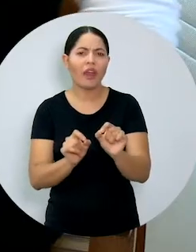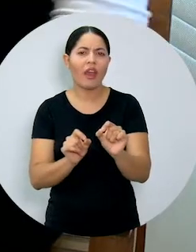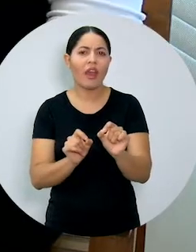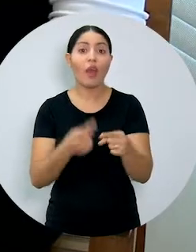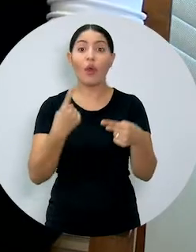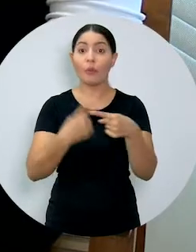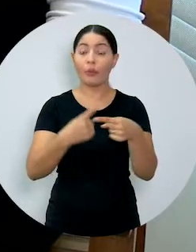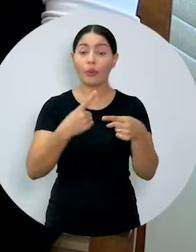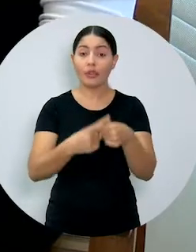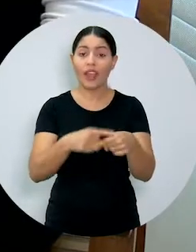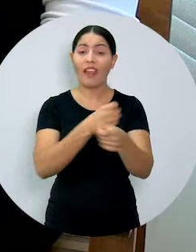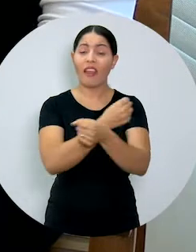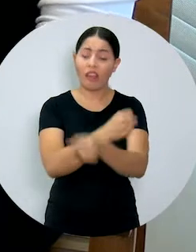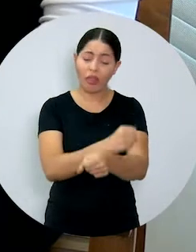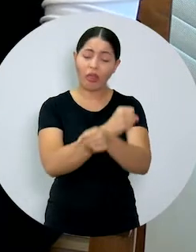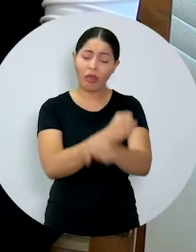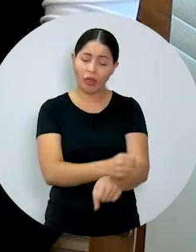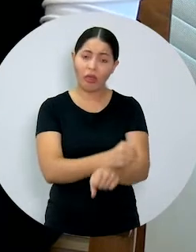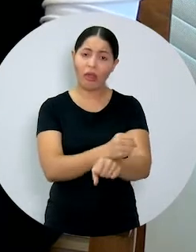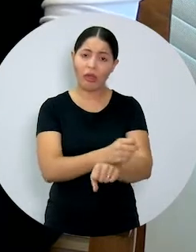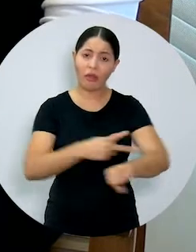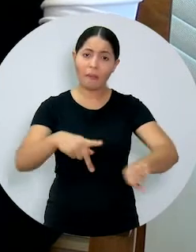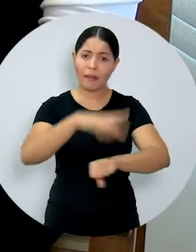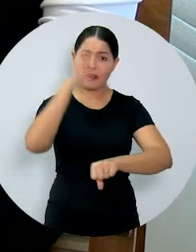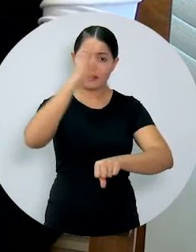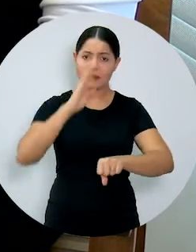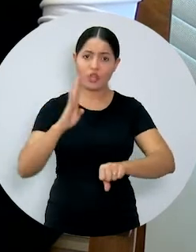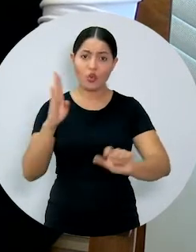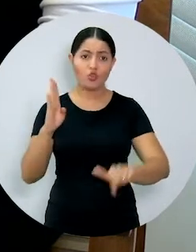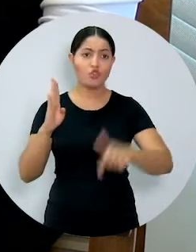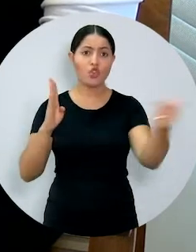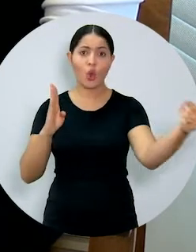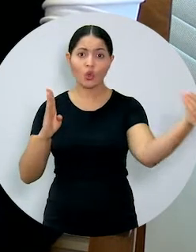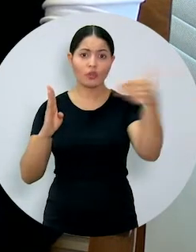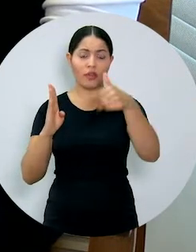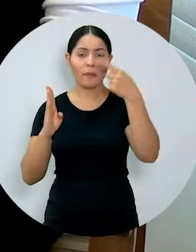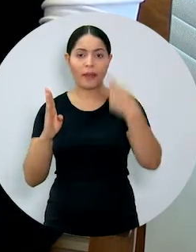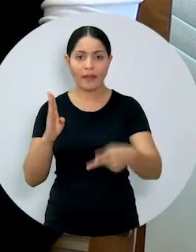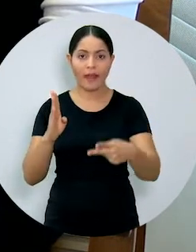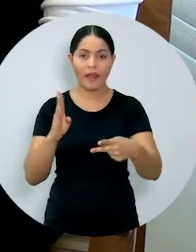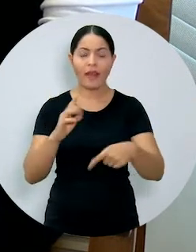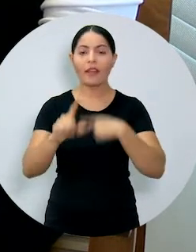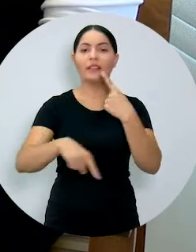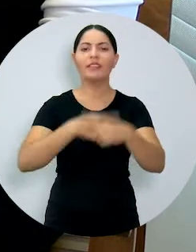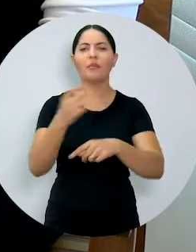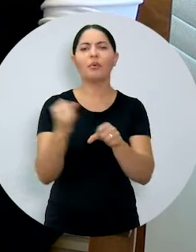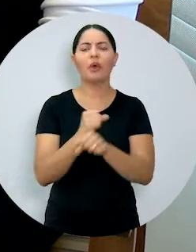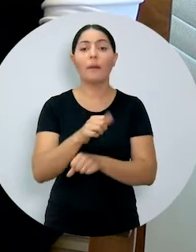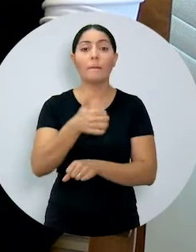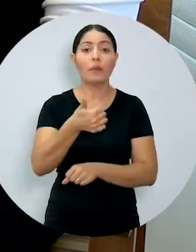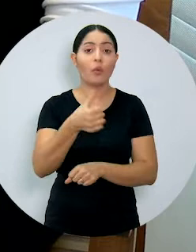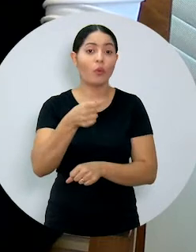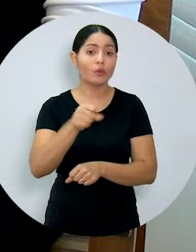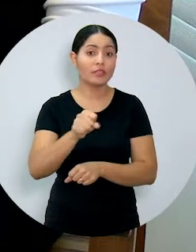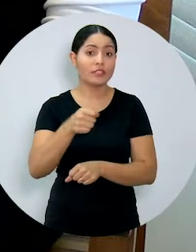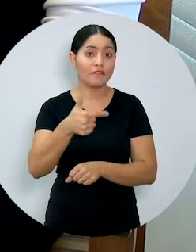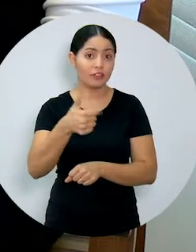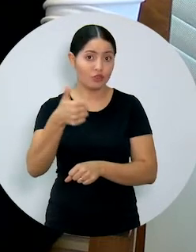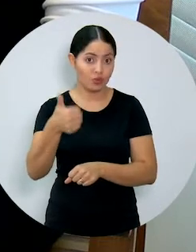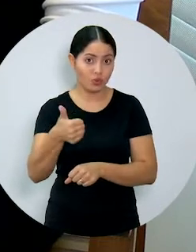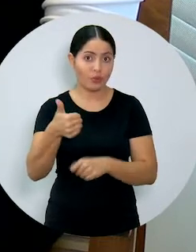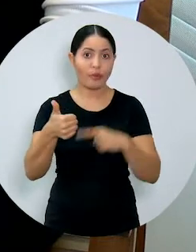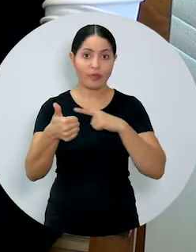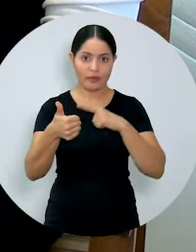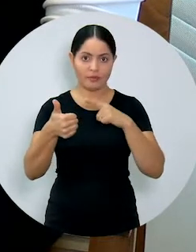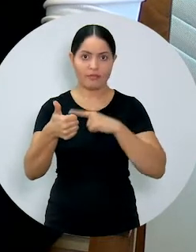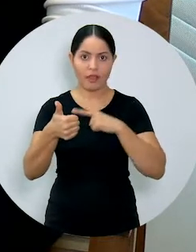deles tinham entrado no Brasil depois de 1821, quando se estabelecia